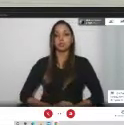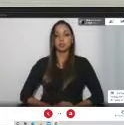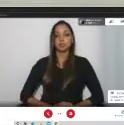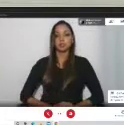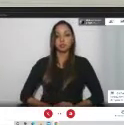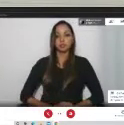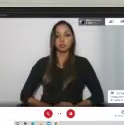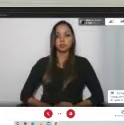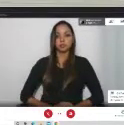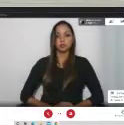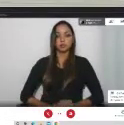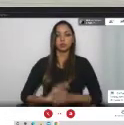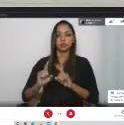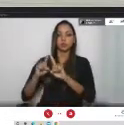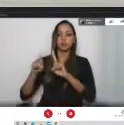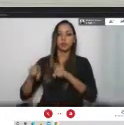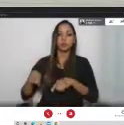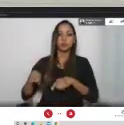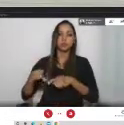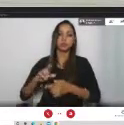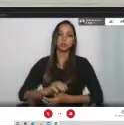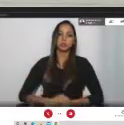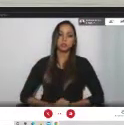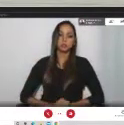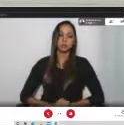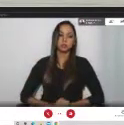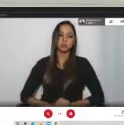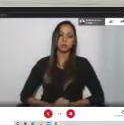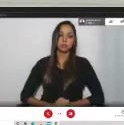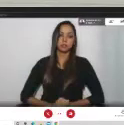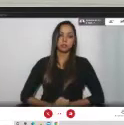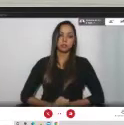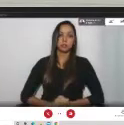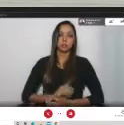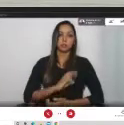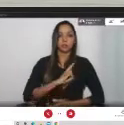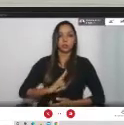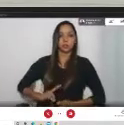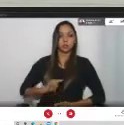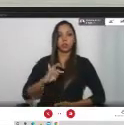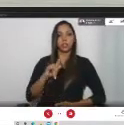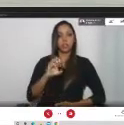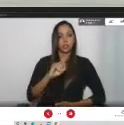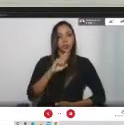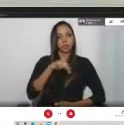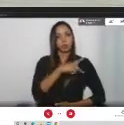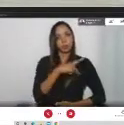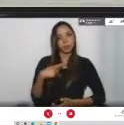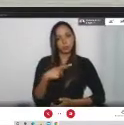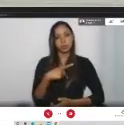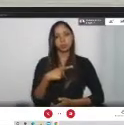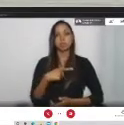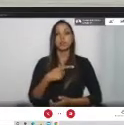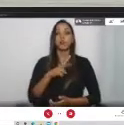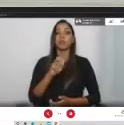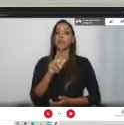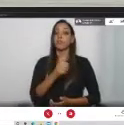do projeto. Vereador Ítalo, presidente, relator. Vavá, primeiro secretário. Éder